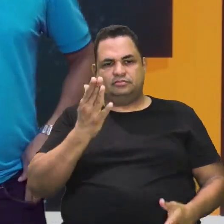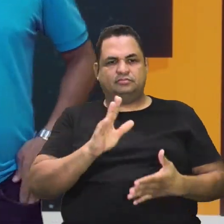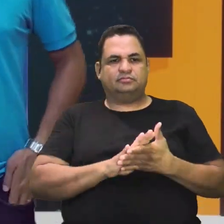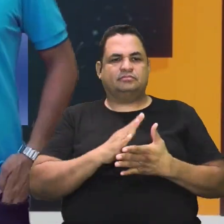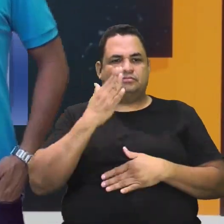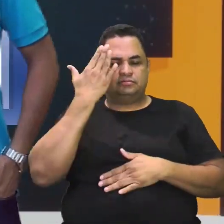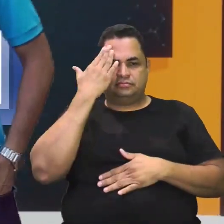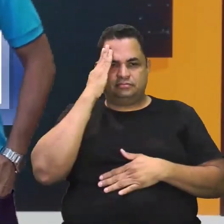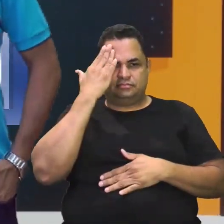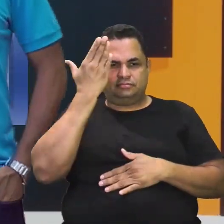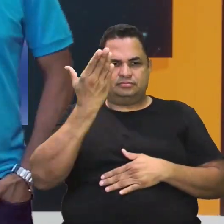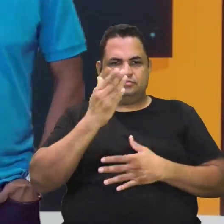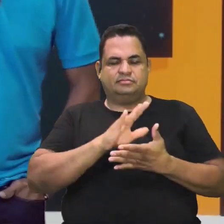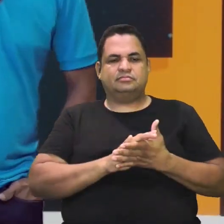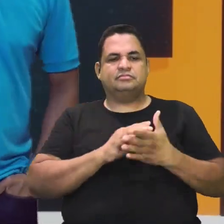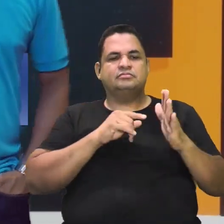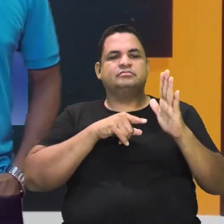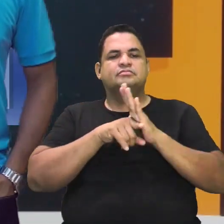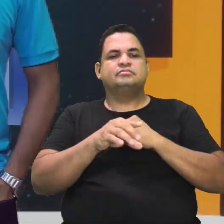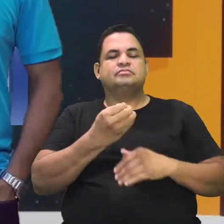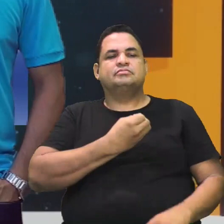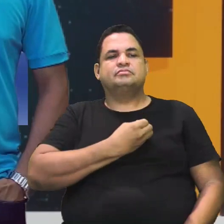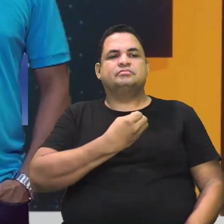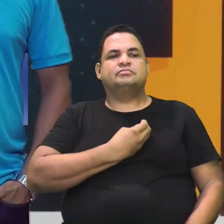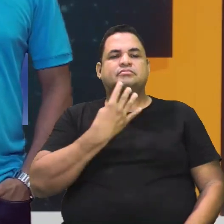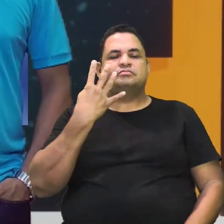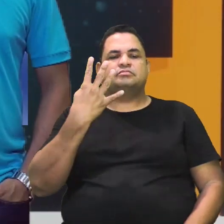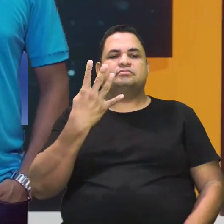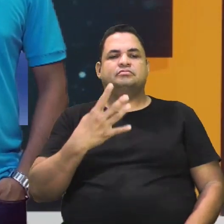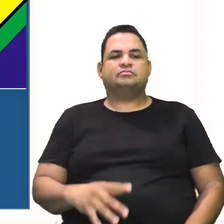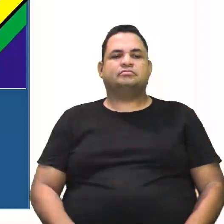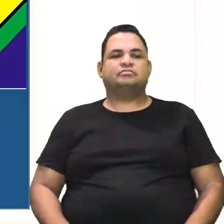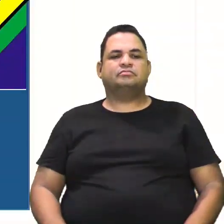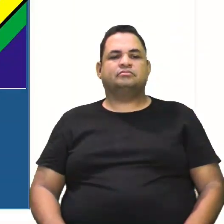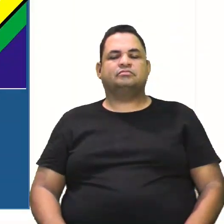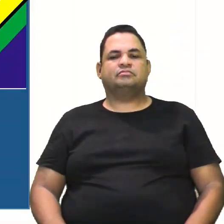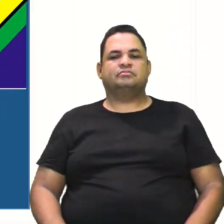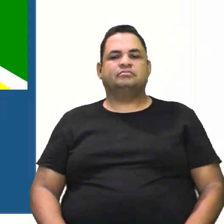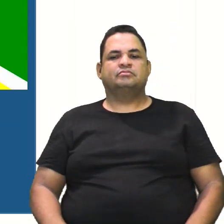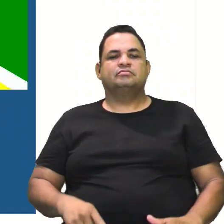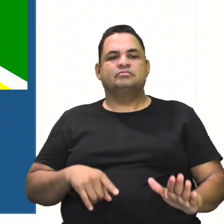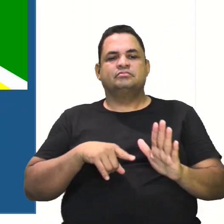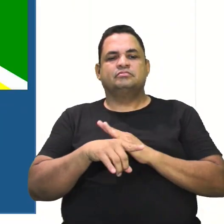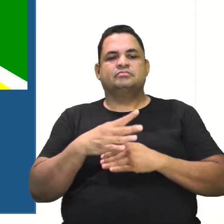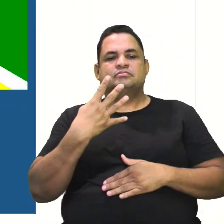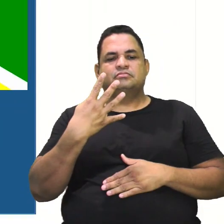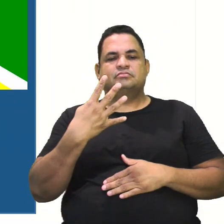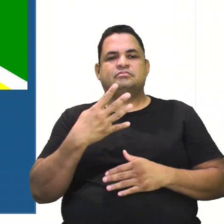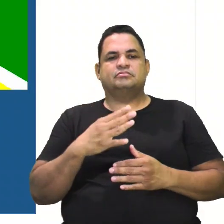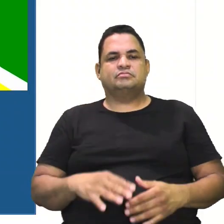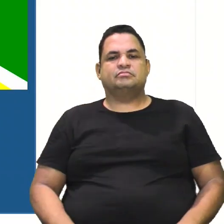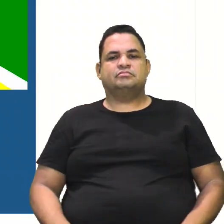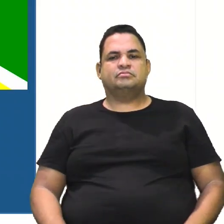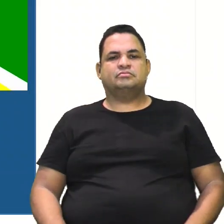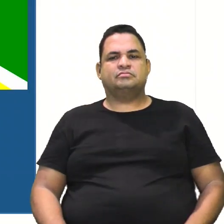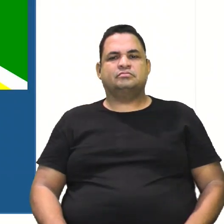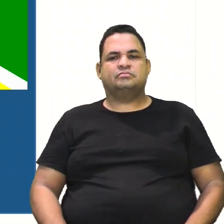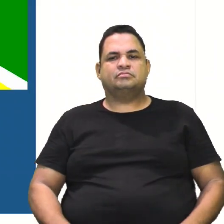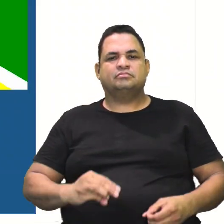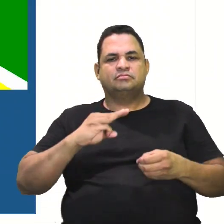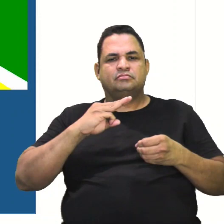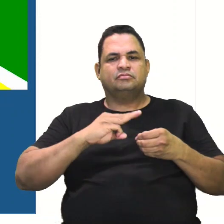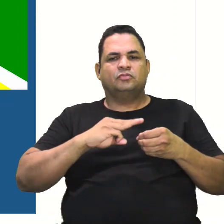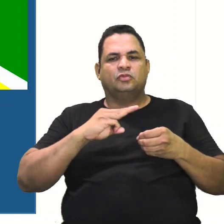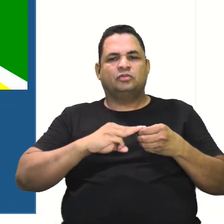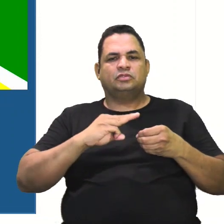mais entendível? Então vamos à pergunta de número 4, olha lá. Na pergunta 4, agora, município de